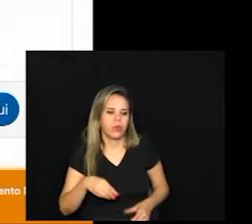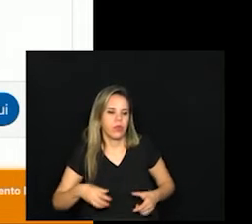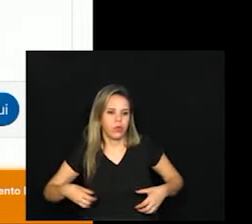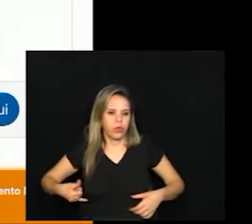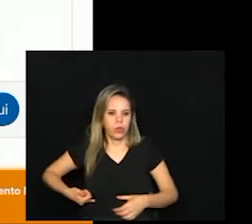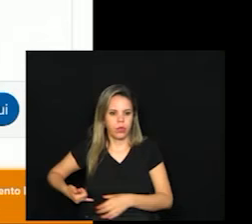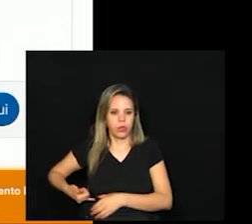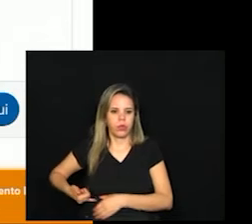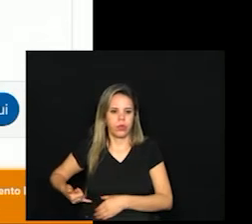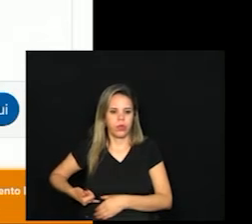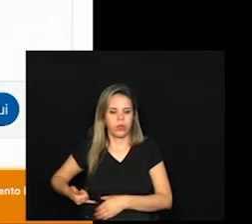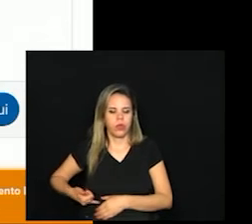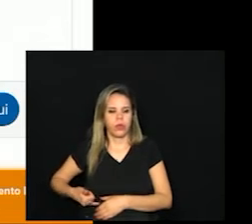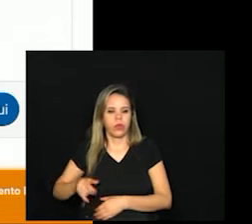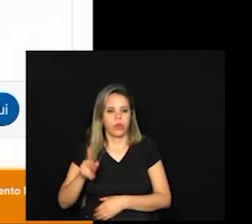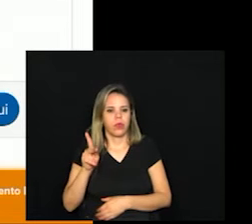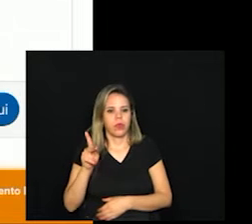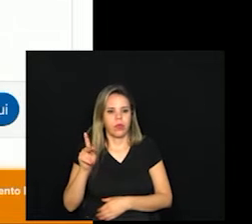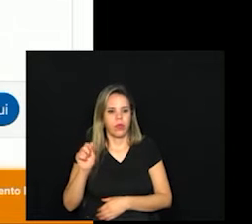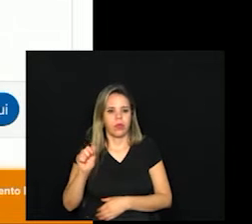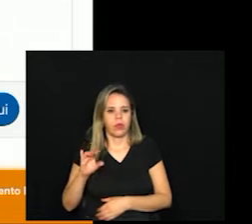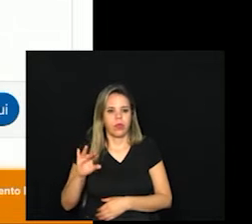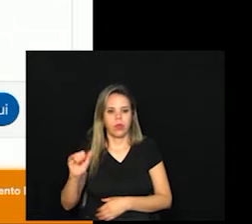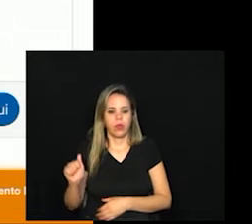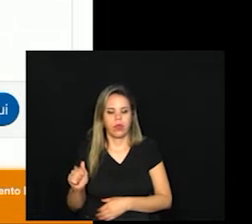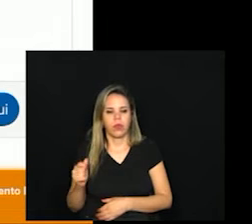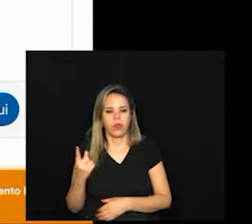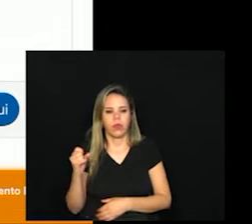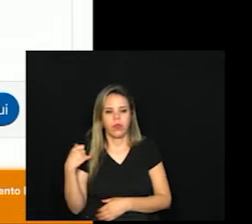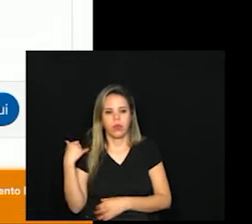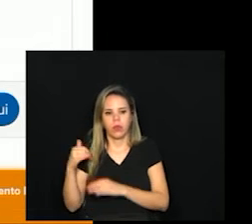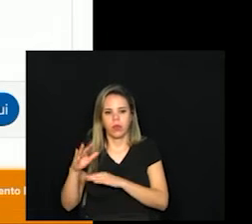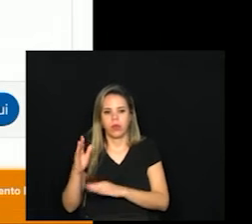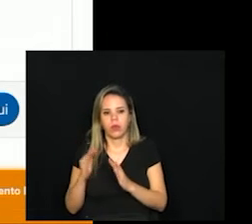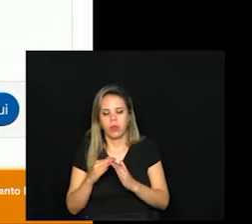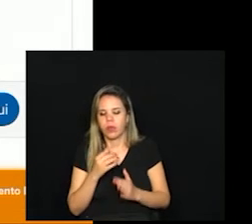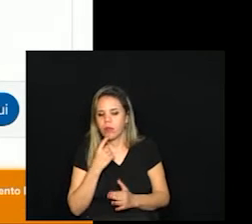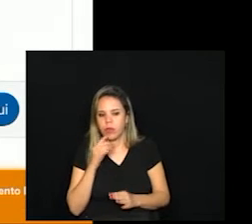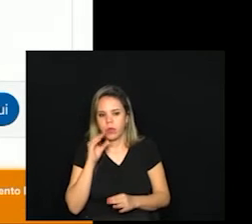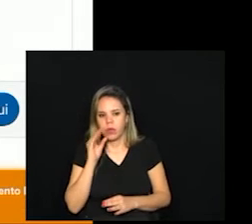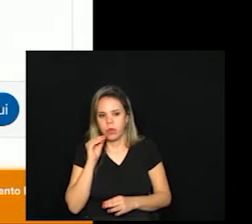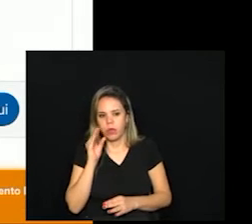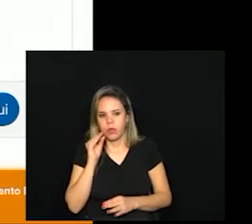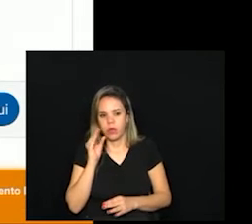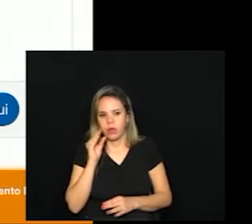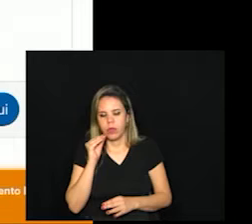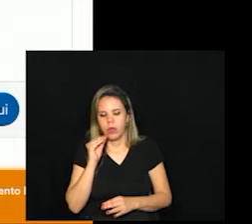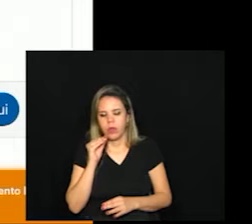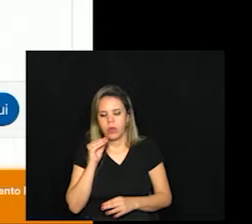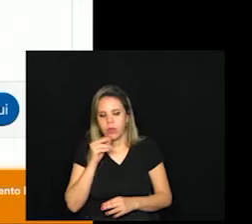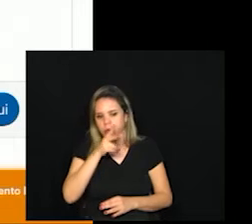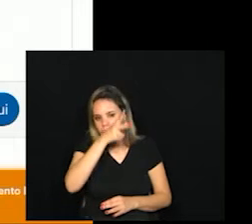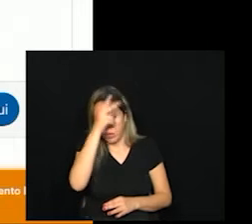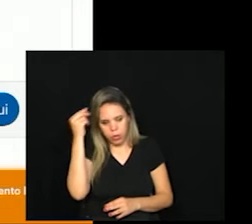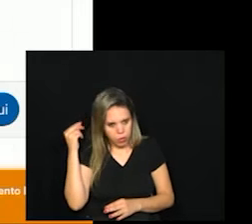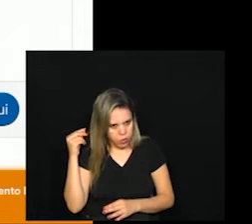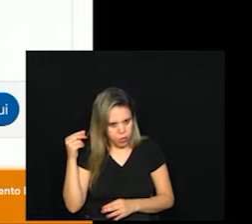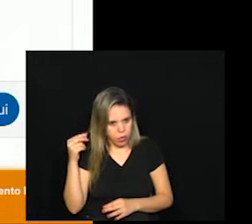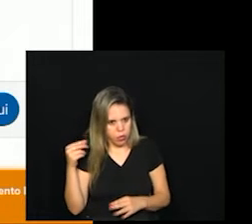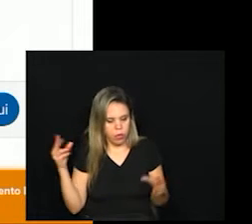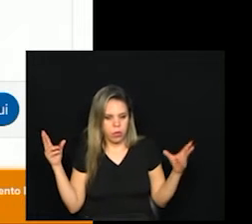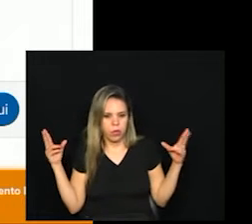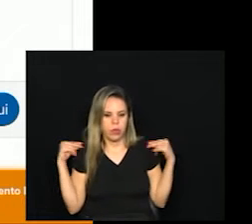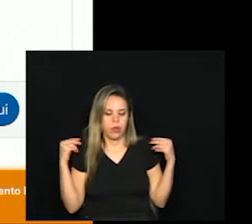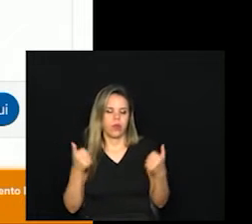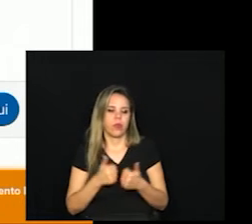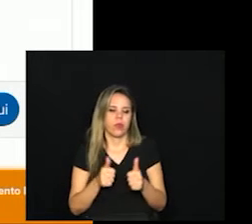ou pâncreas com 18 anos ou mais, moradores de Campinas, e também para os funcionários da rede pública de transporte,